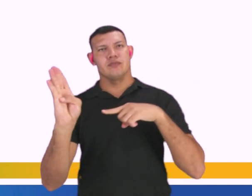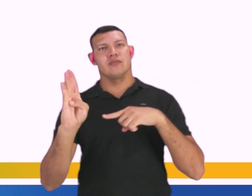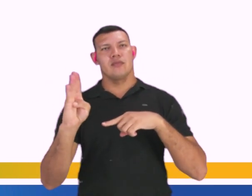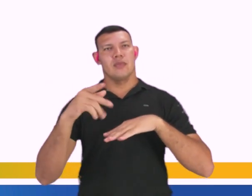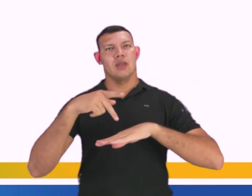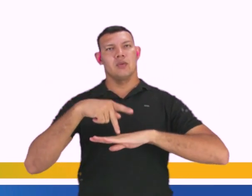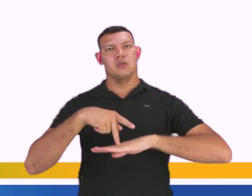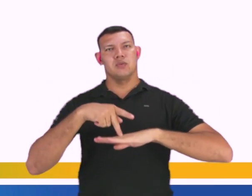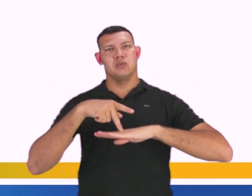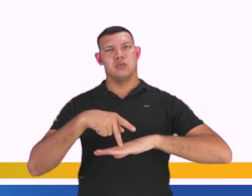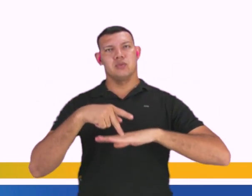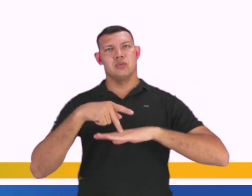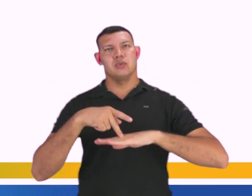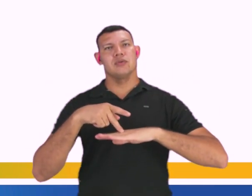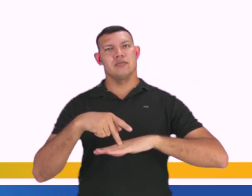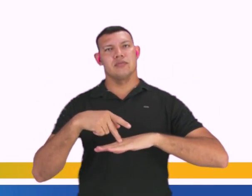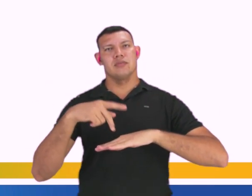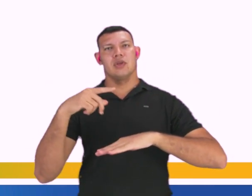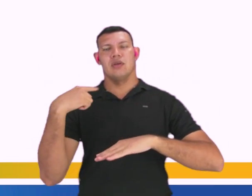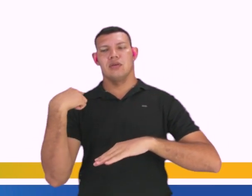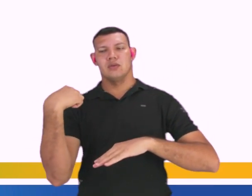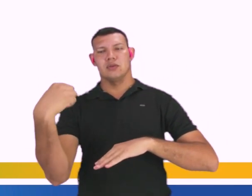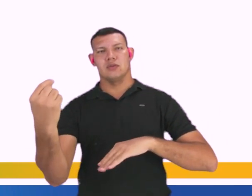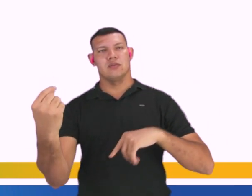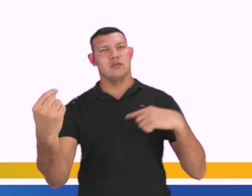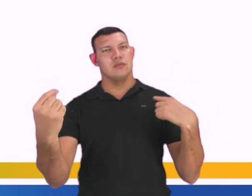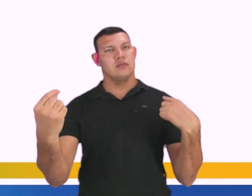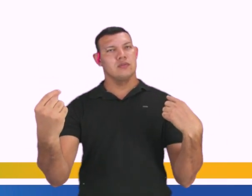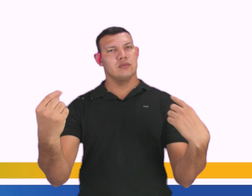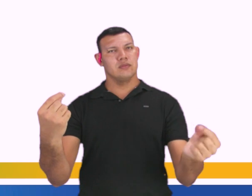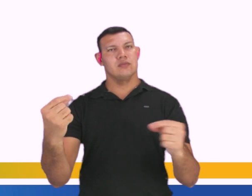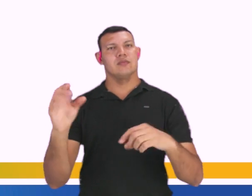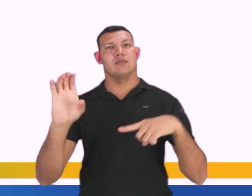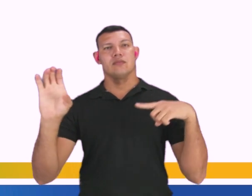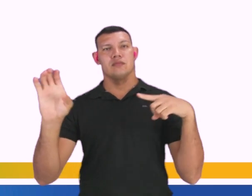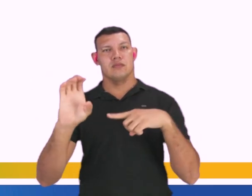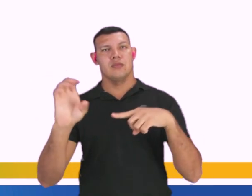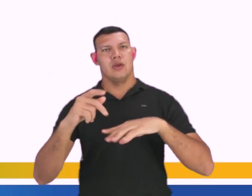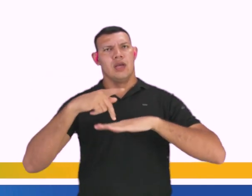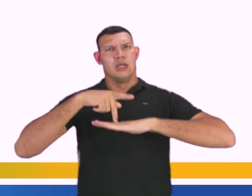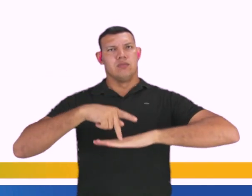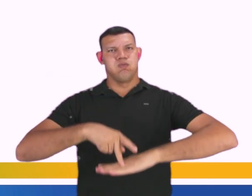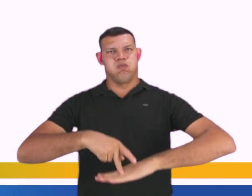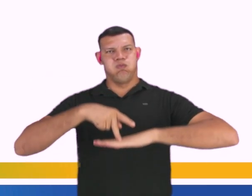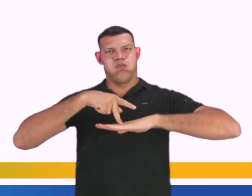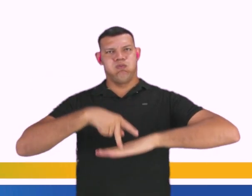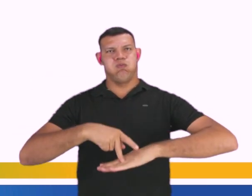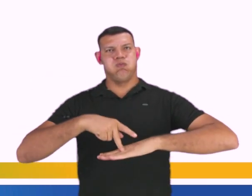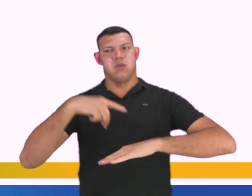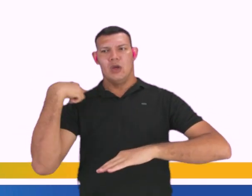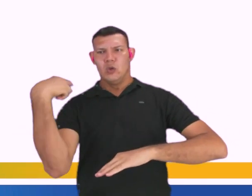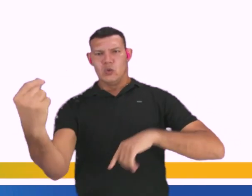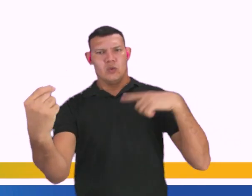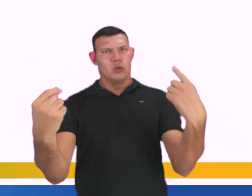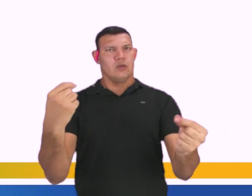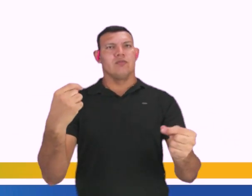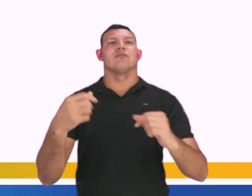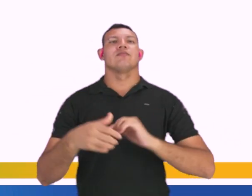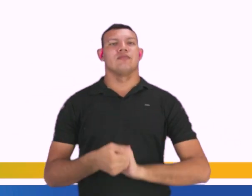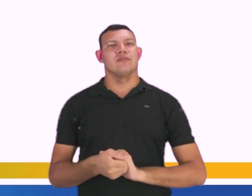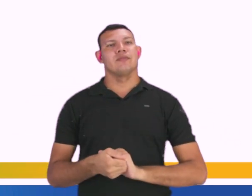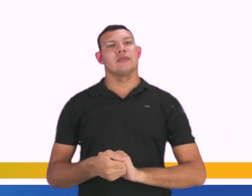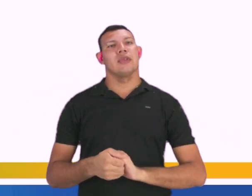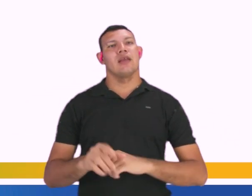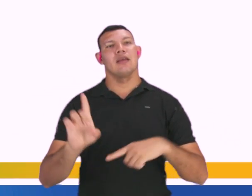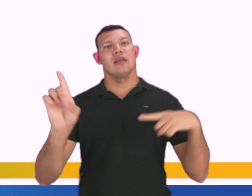velocidade também diminui. A C, aumento da pressão e aumento da velocidade. A D, aumento da pressão e diminuição da